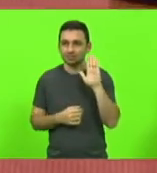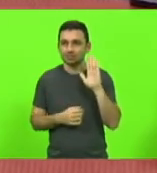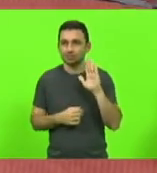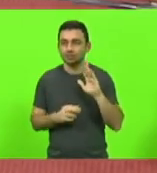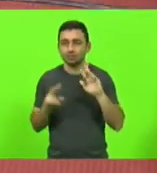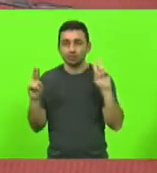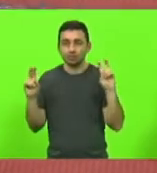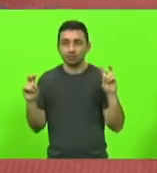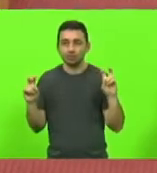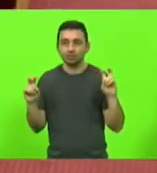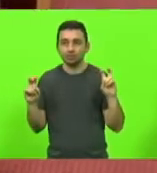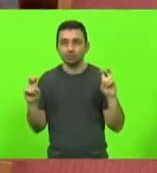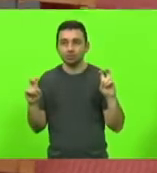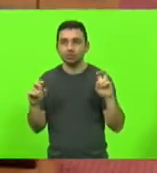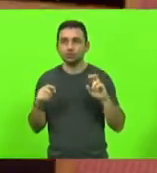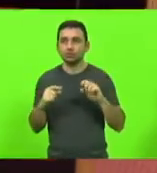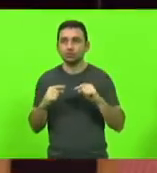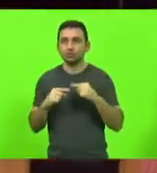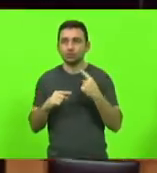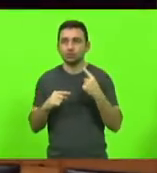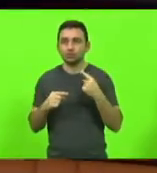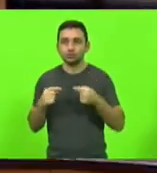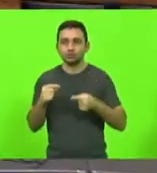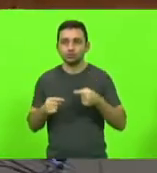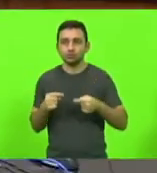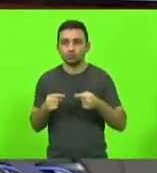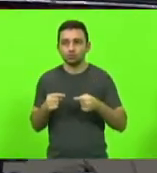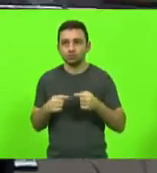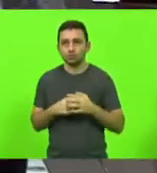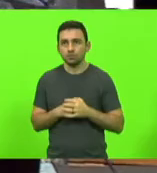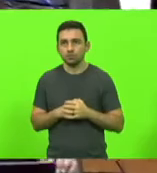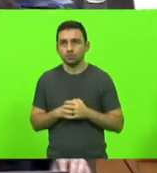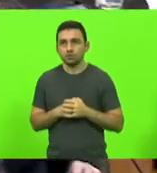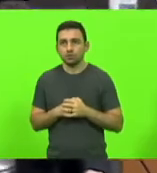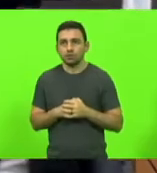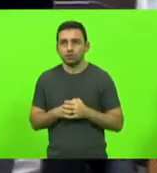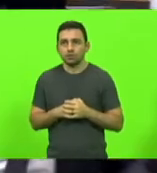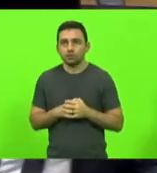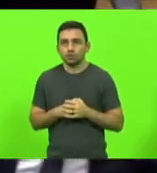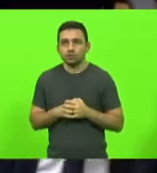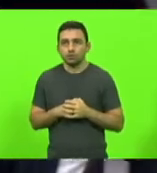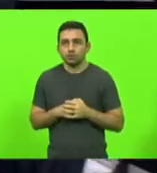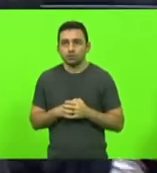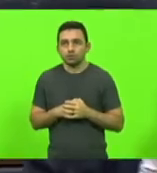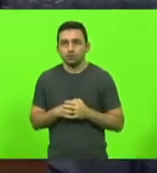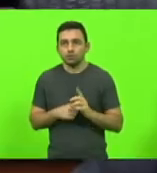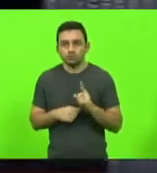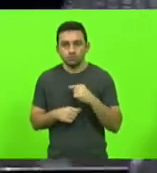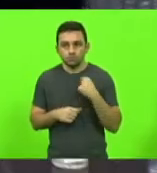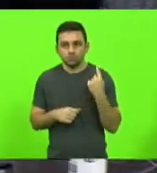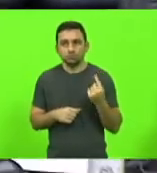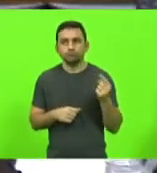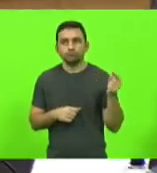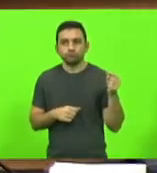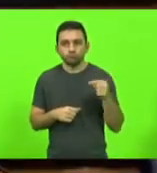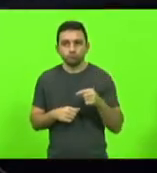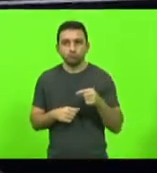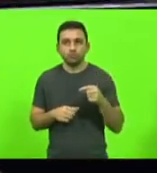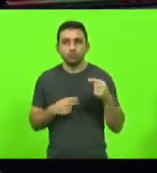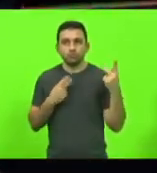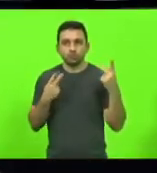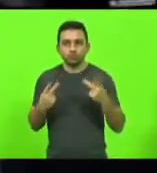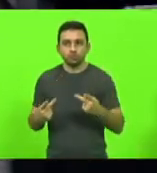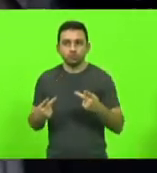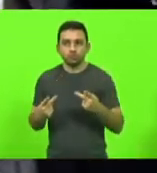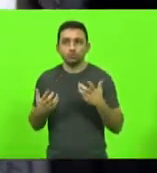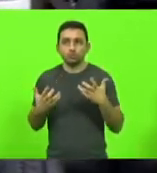assunto que não tem nada a ver com o que a gente está discutindo agora e nem com o que está andando. Nós vamos receber, estamos recebendo visitas ali, eu gostaria de